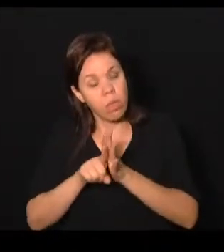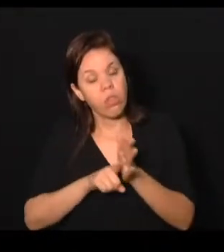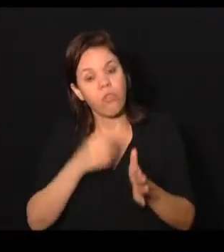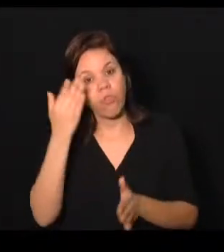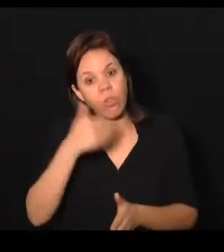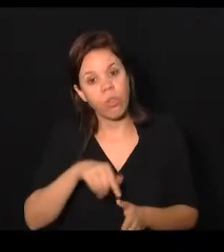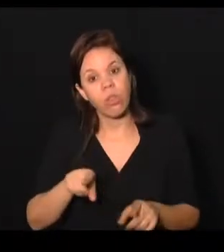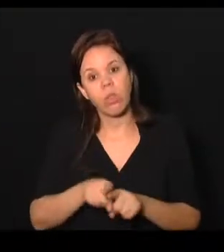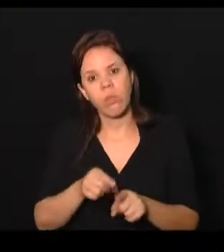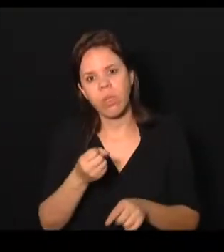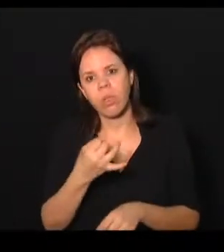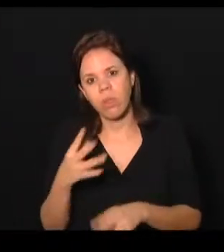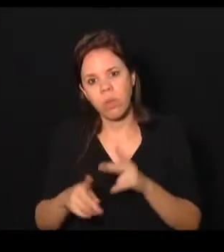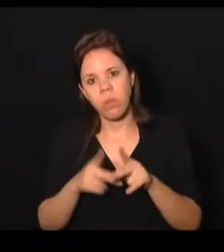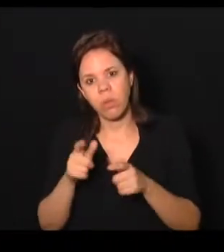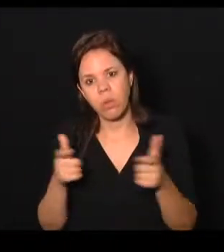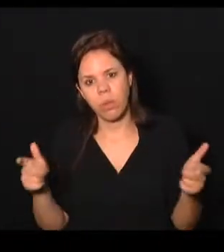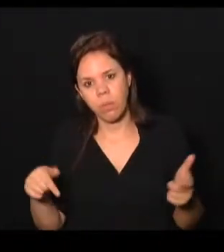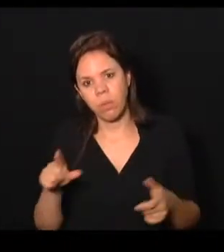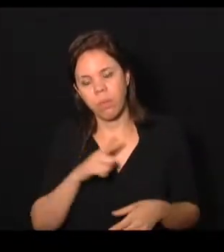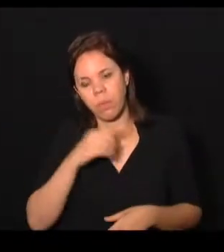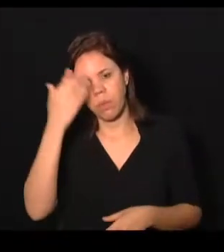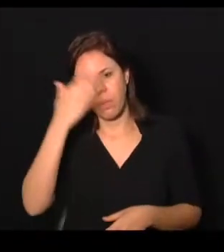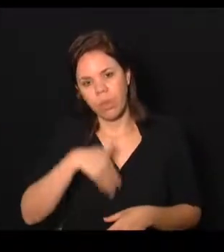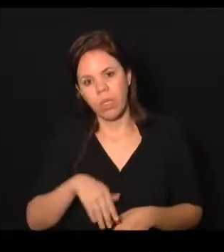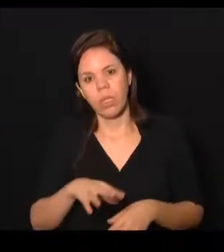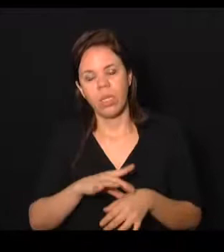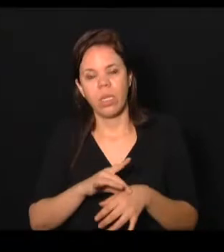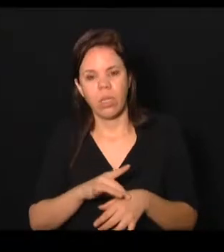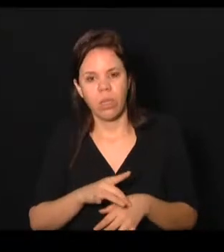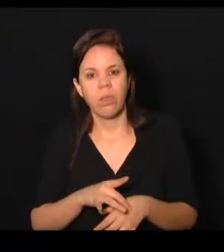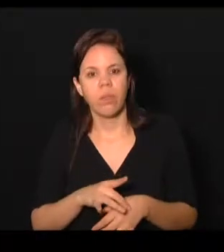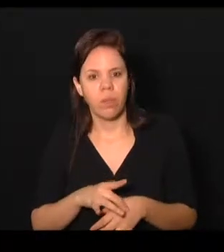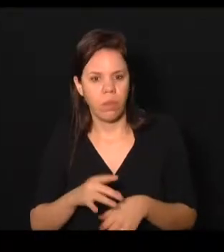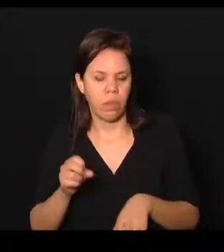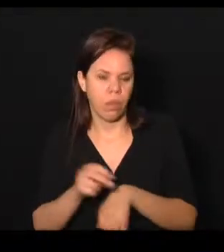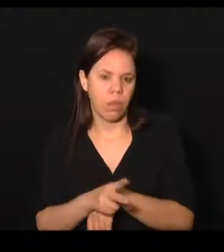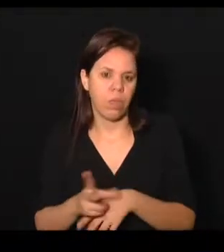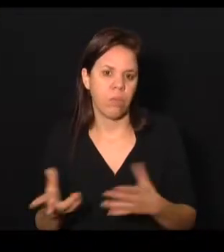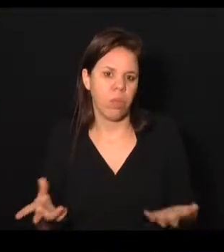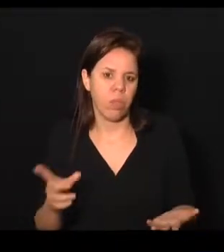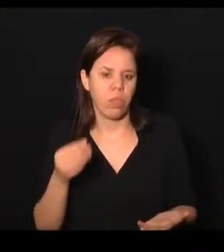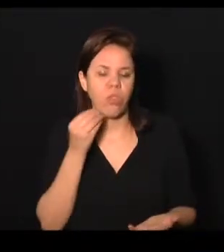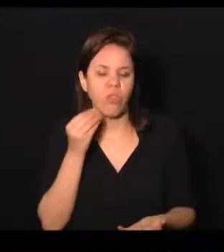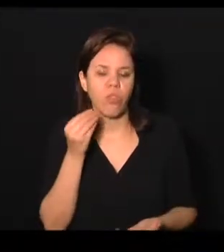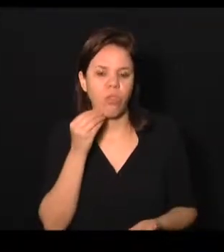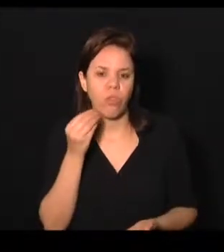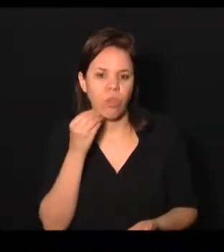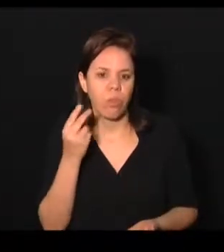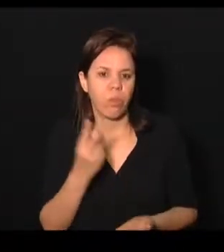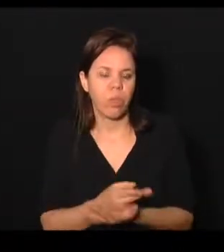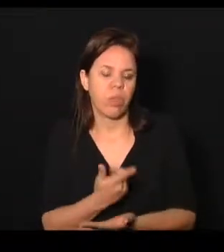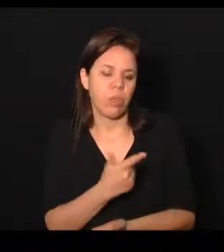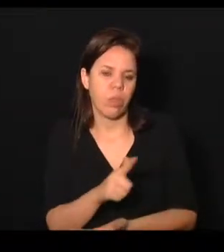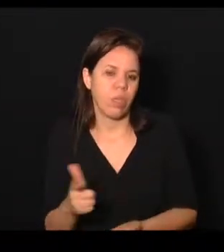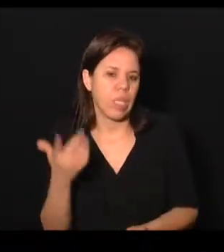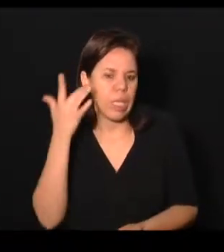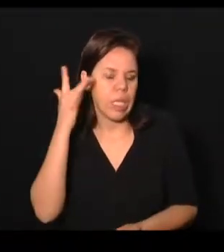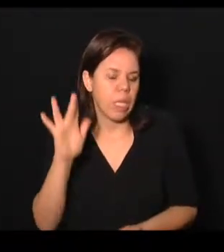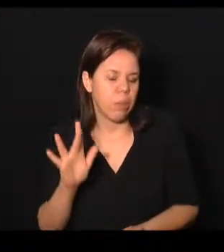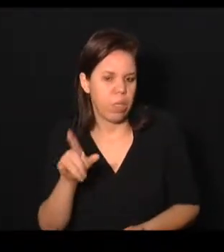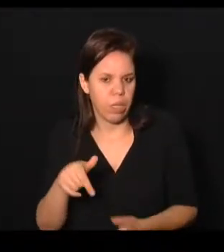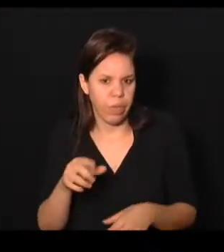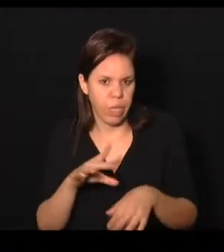uma quantidade maior de pessoas que apresentam doenças sexualmente transmissíveis, a chance de, mesmo sem saber que está doente,